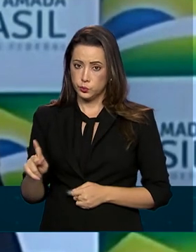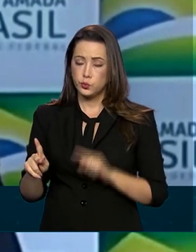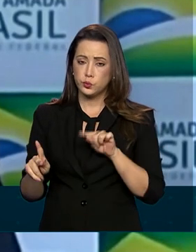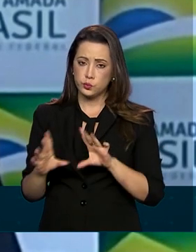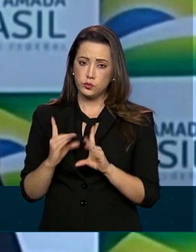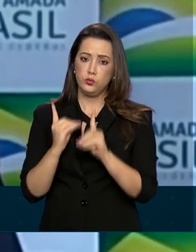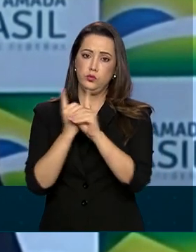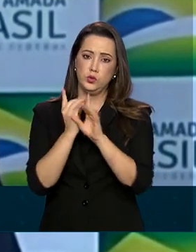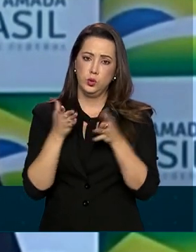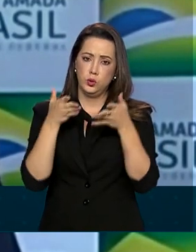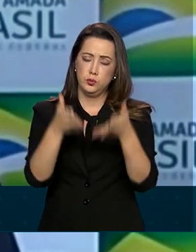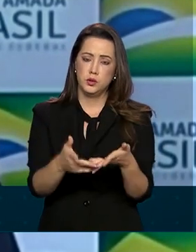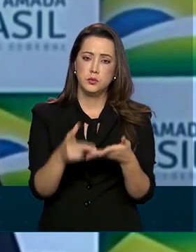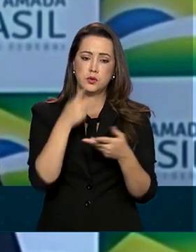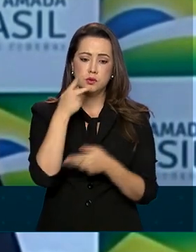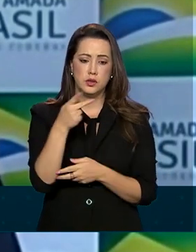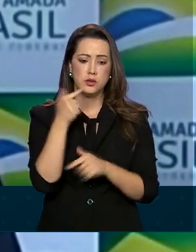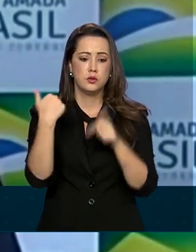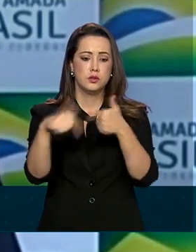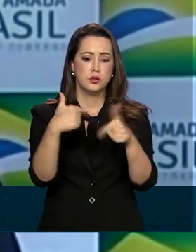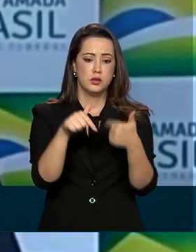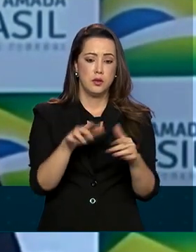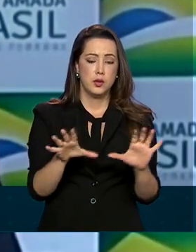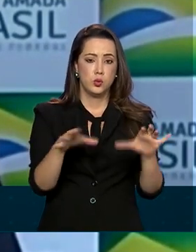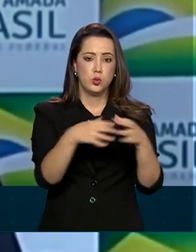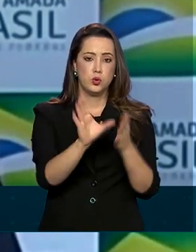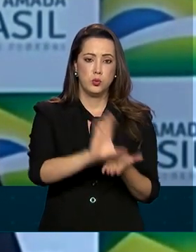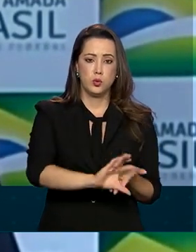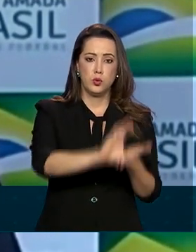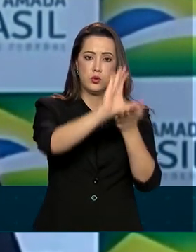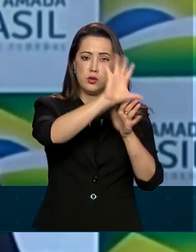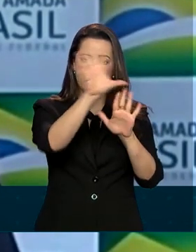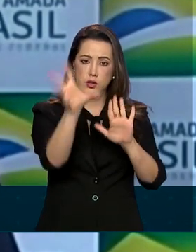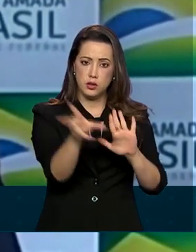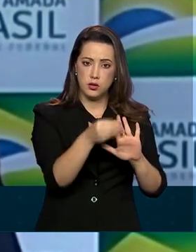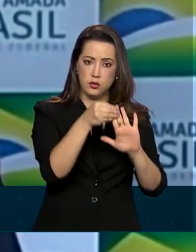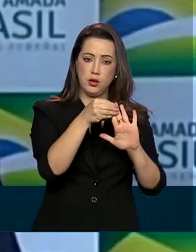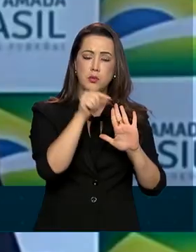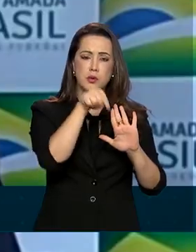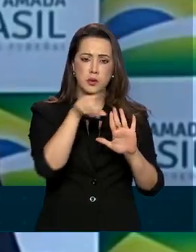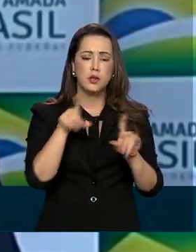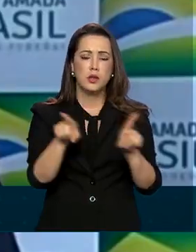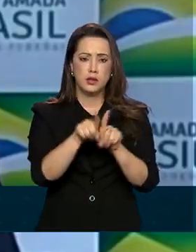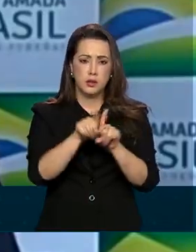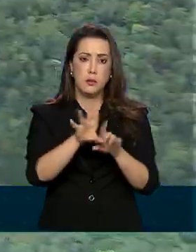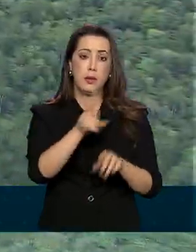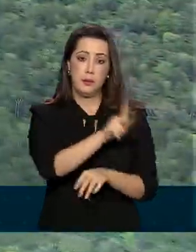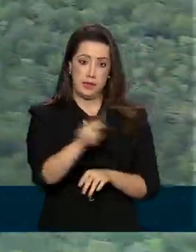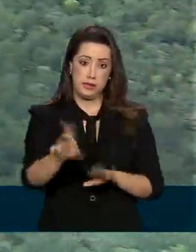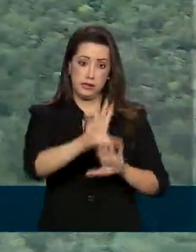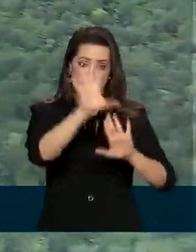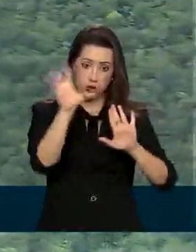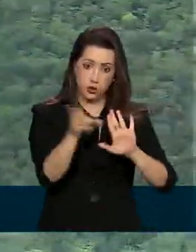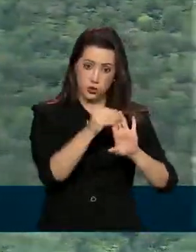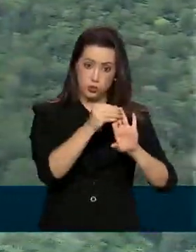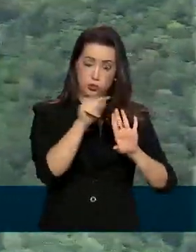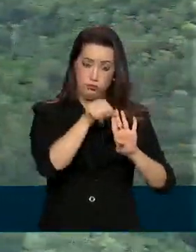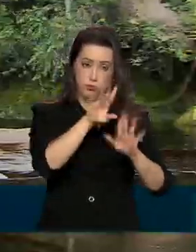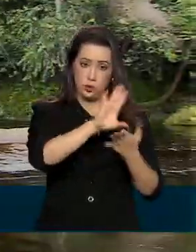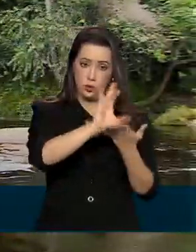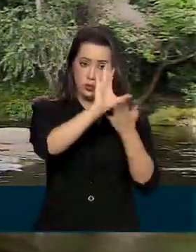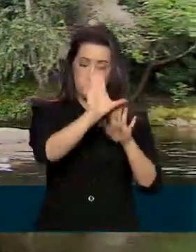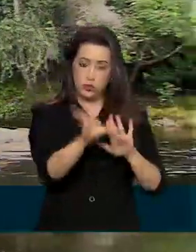encontro para falar sobre as ações do Conselho da Amazônia. Mourão, que também preside o Conselho, destacou que o meio